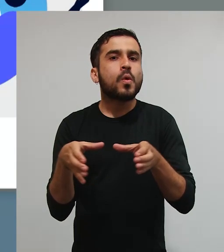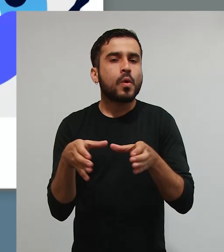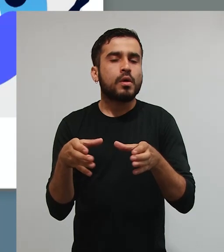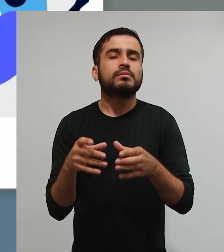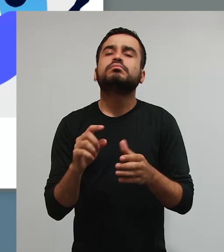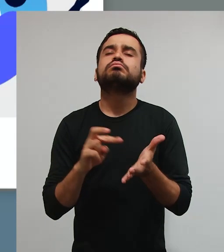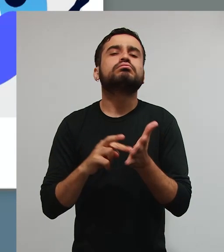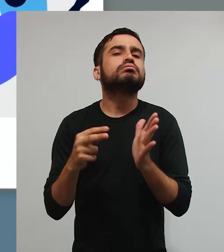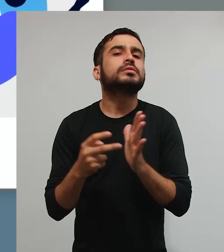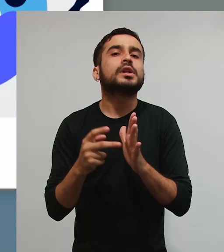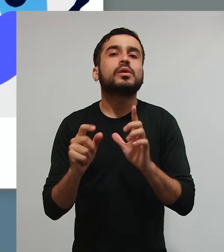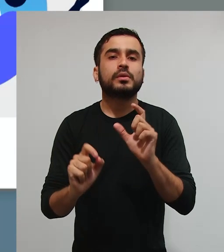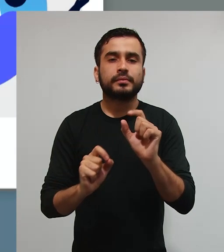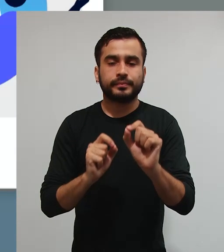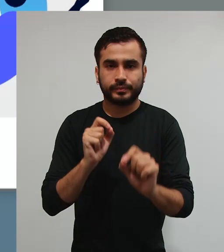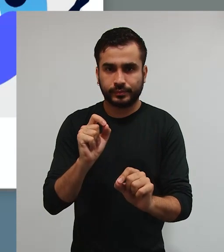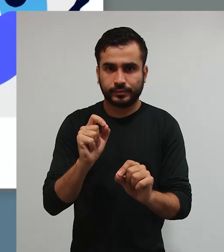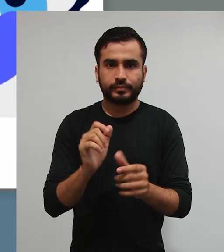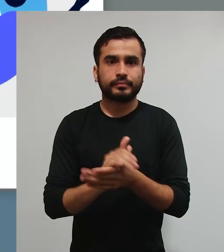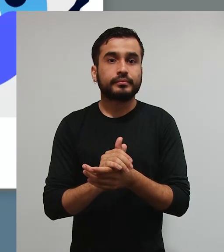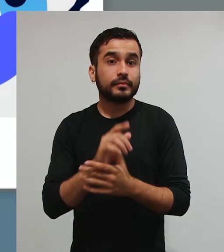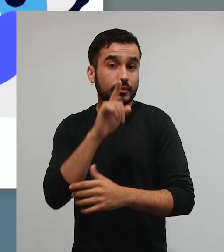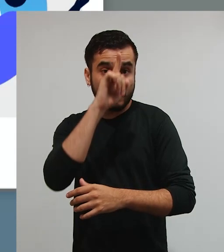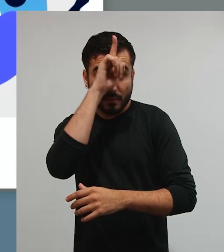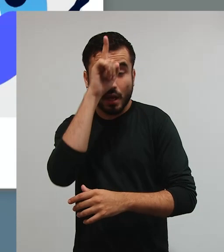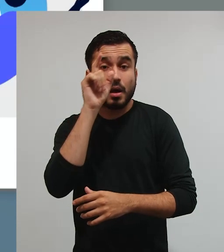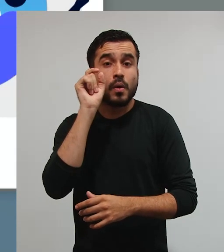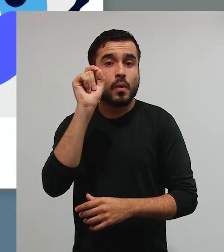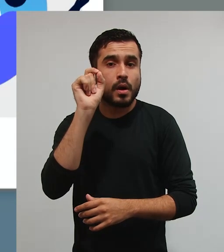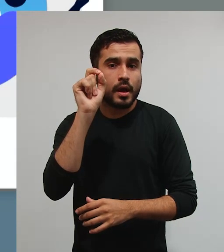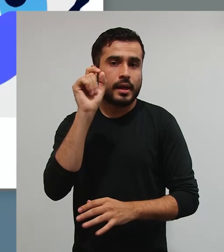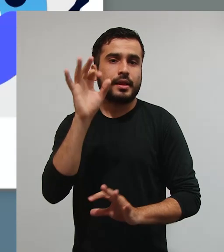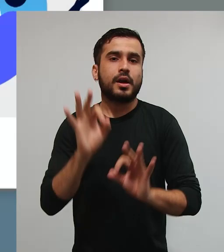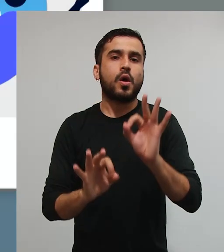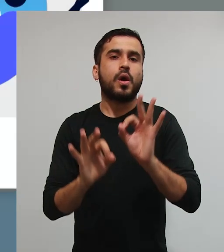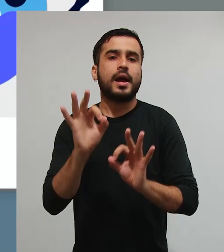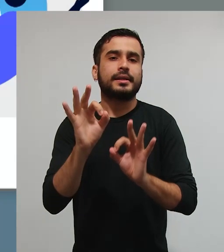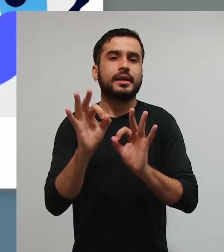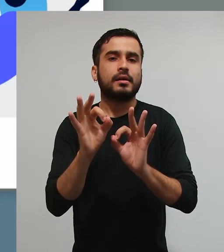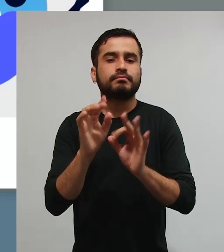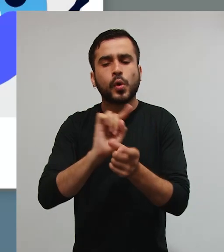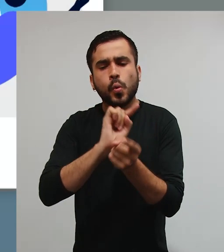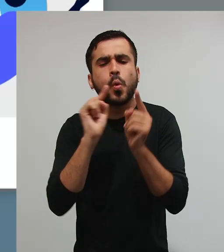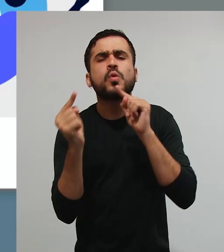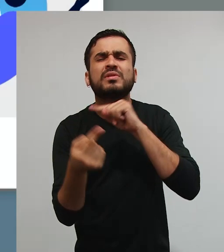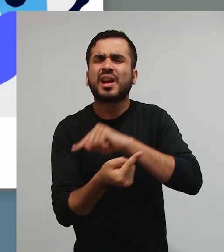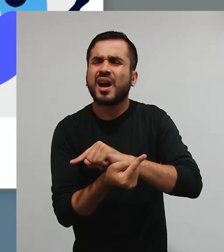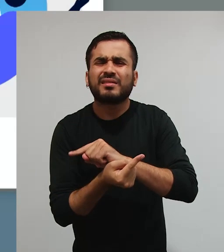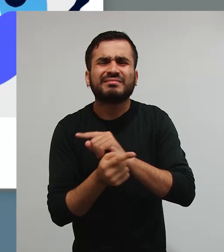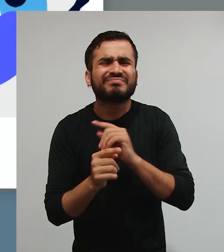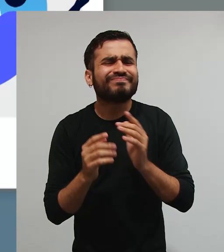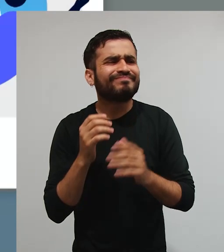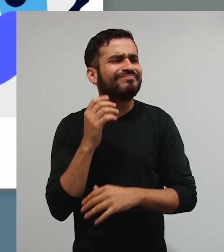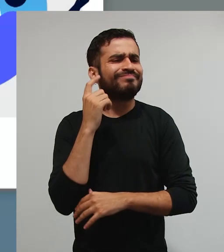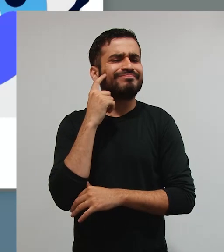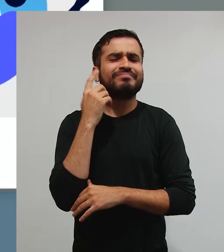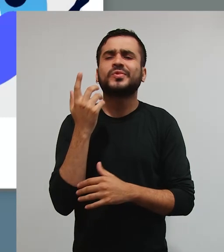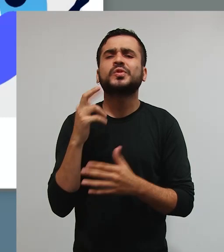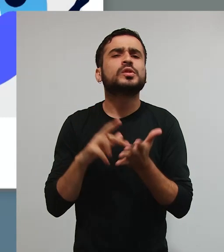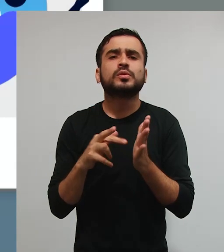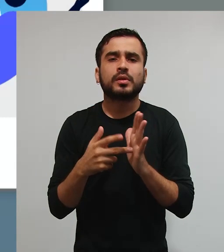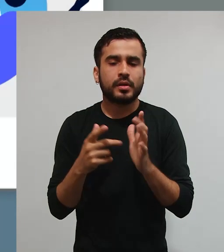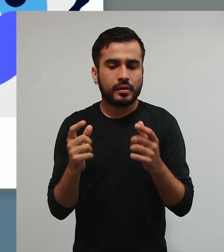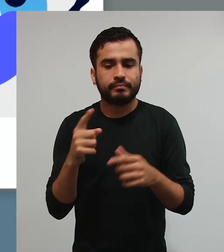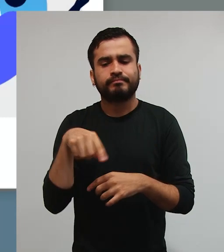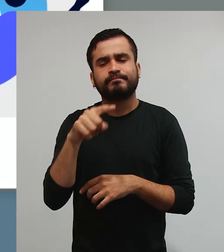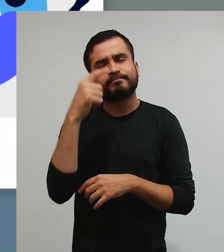isso? Na formação, trabalha-se com a ideia de quê? De planejamento reverso. Que isso, professora? Provavelmente